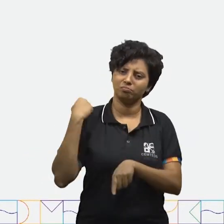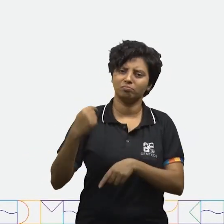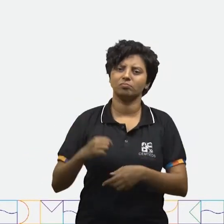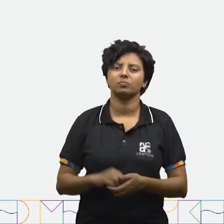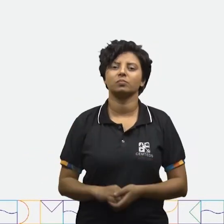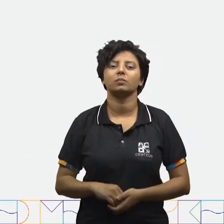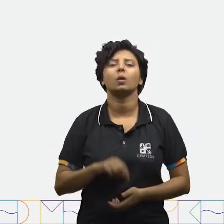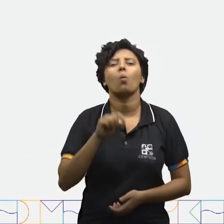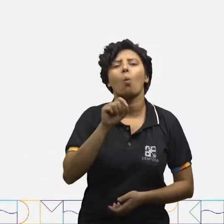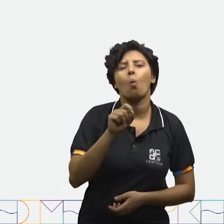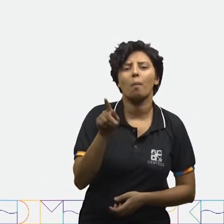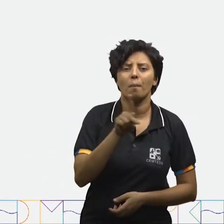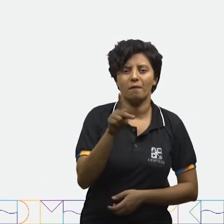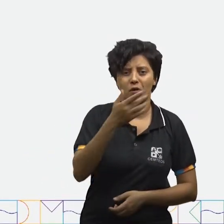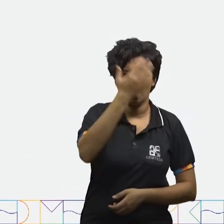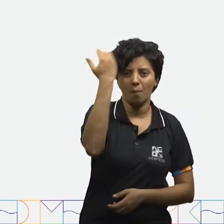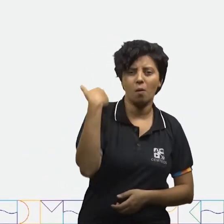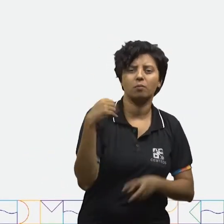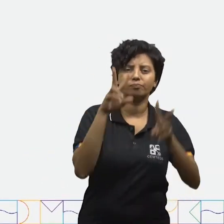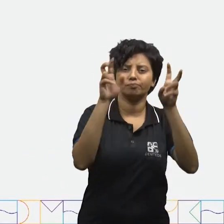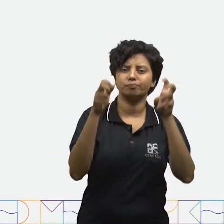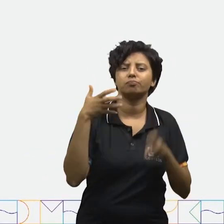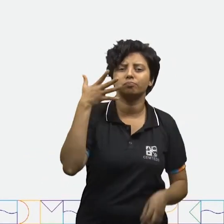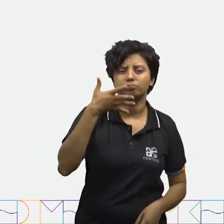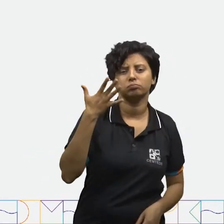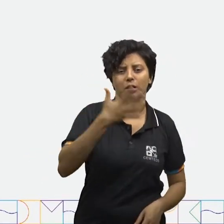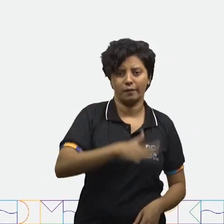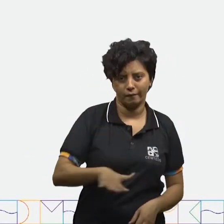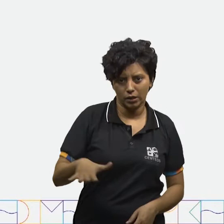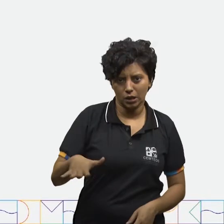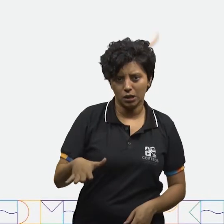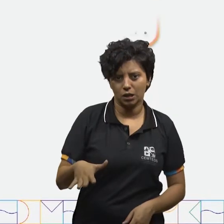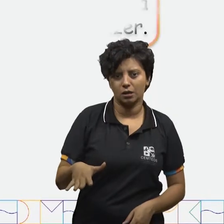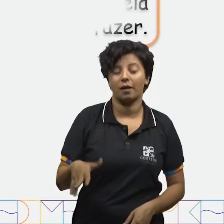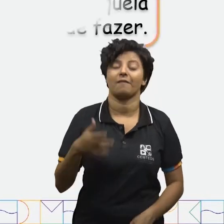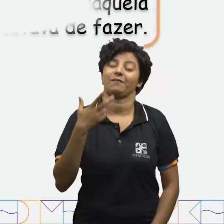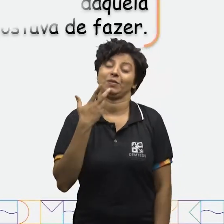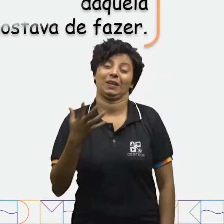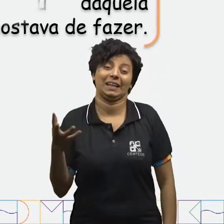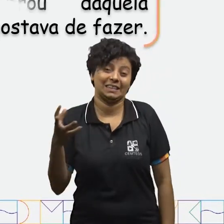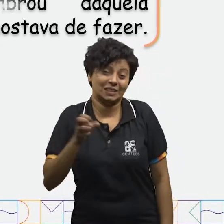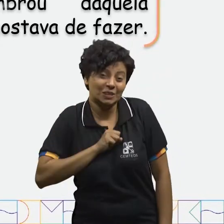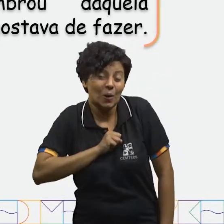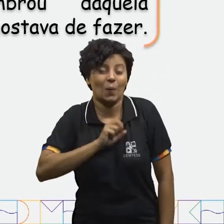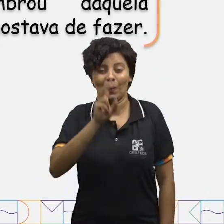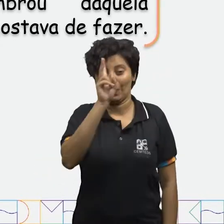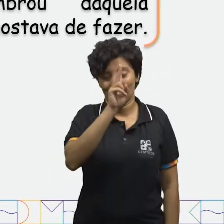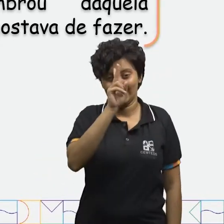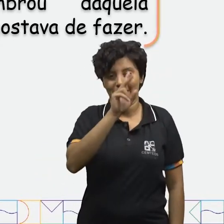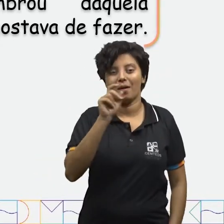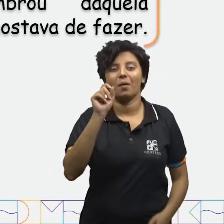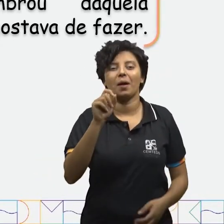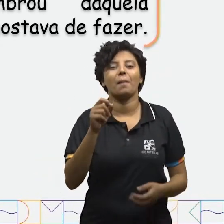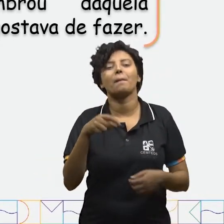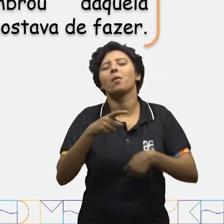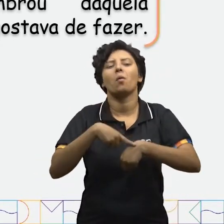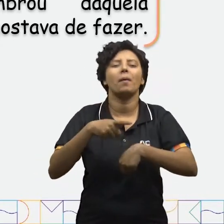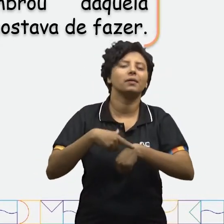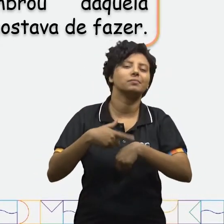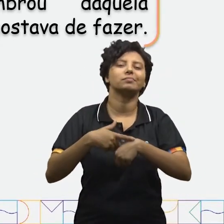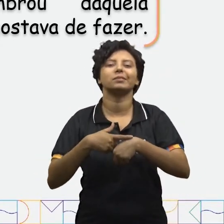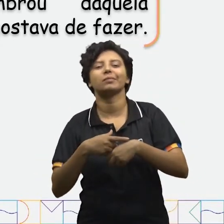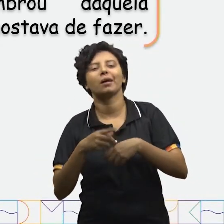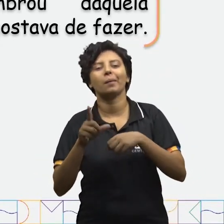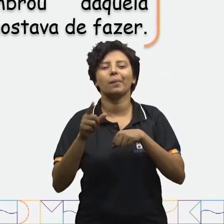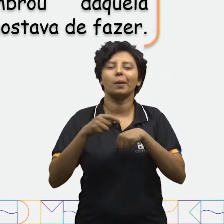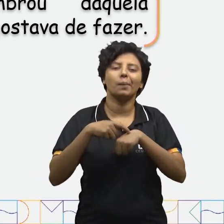O que a professora Mônica falou sobre sua infância? Ela contou que adora lembrar dos momentos despreocupados,